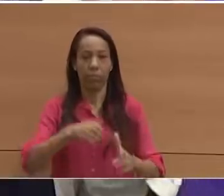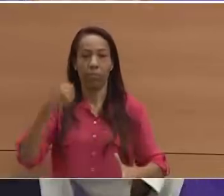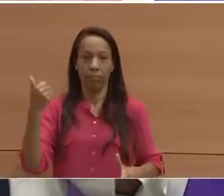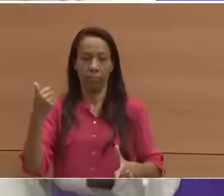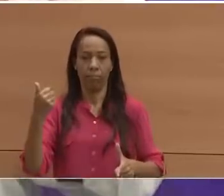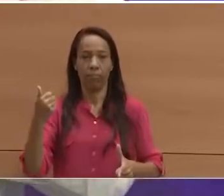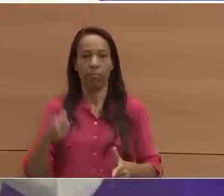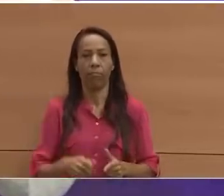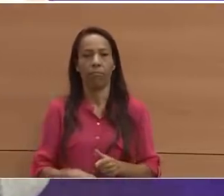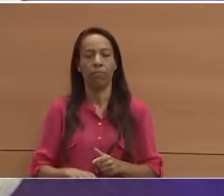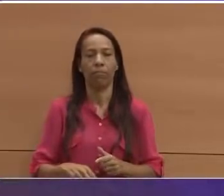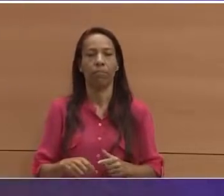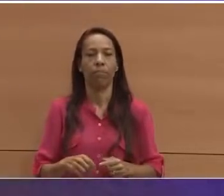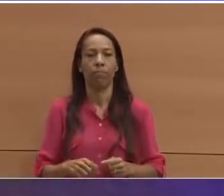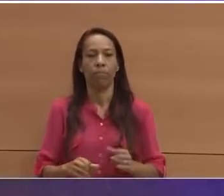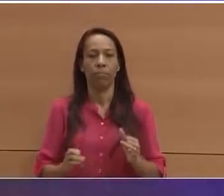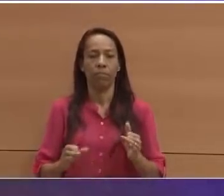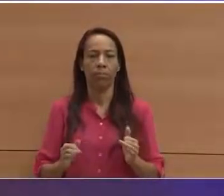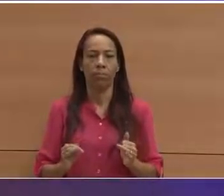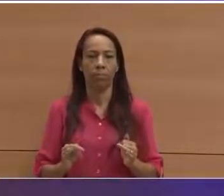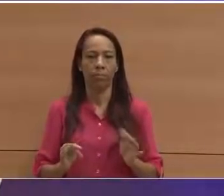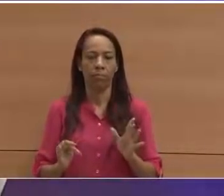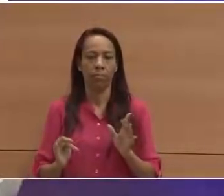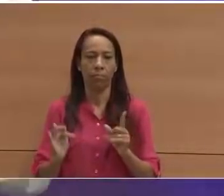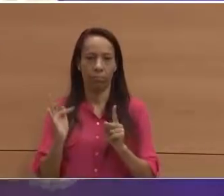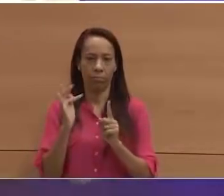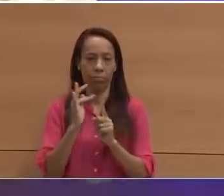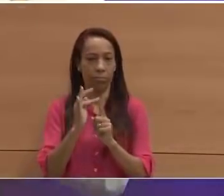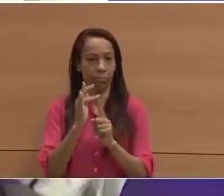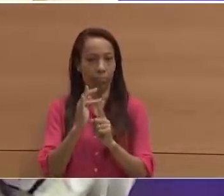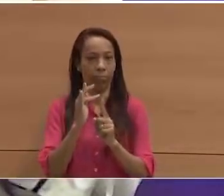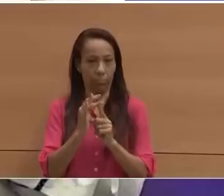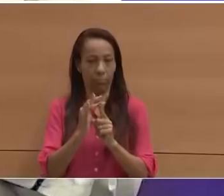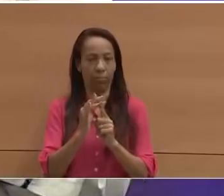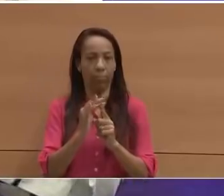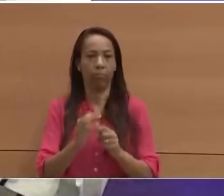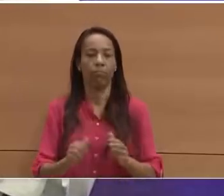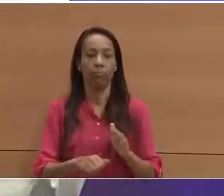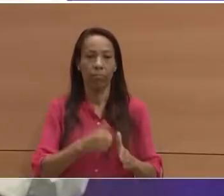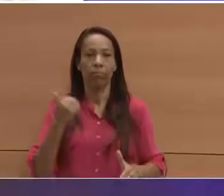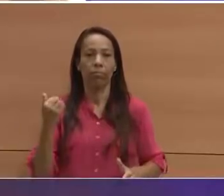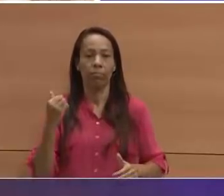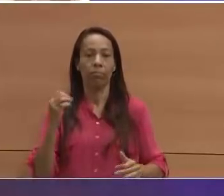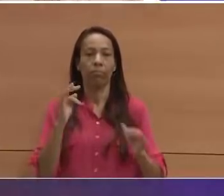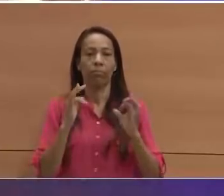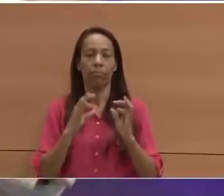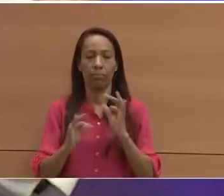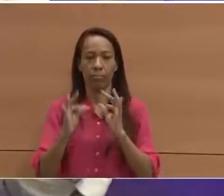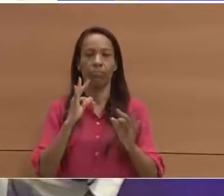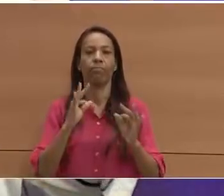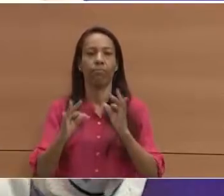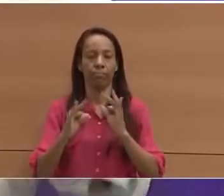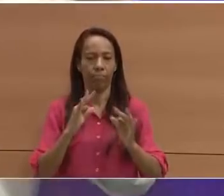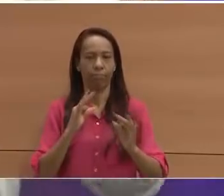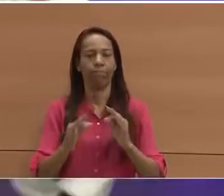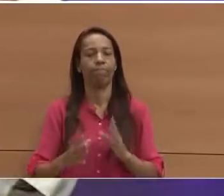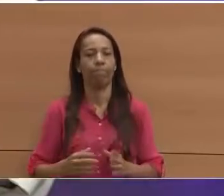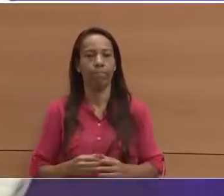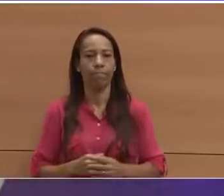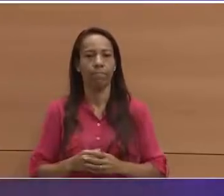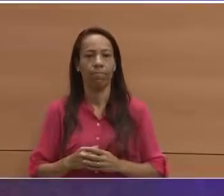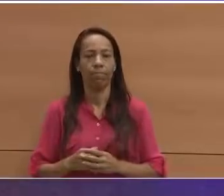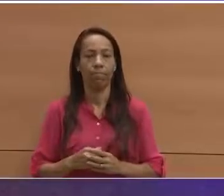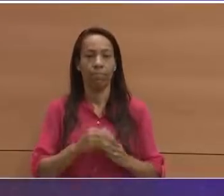Tito, né, etc, etc. E no final, na sua vida, houve uma reviravolta. Que